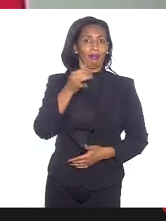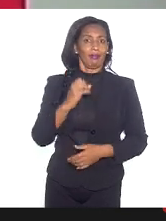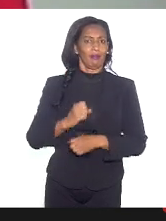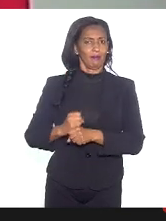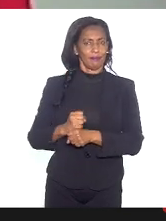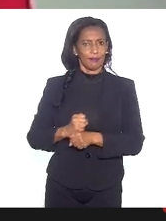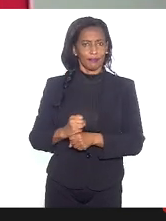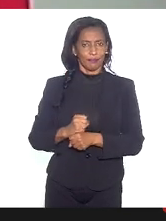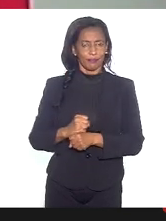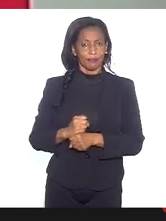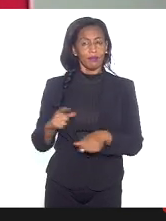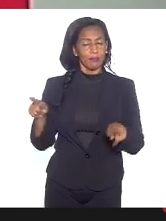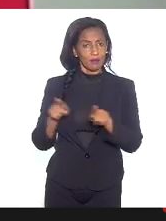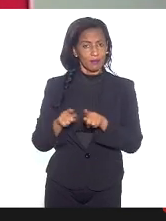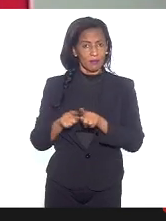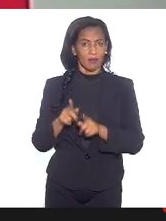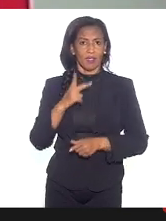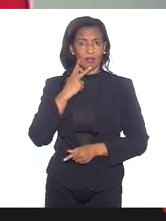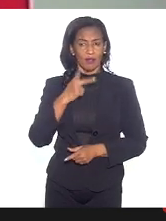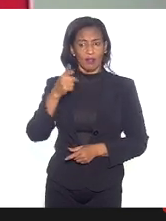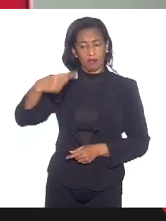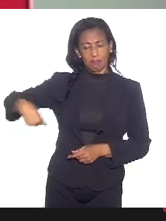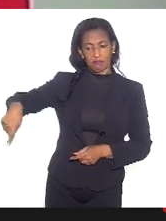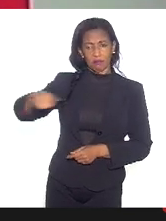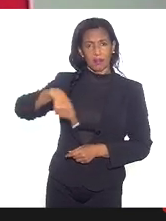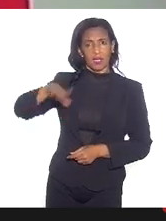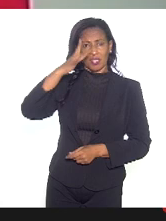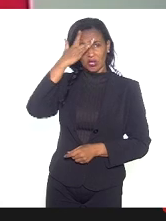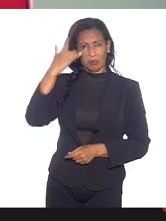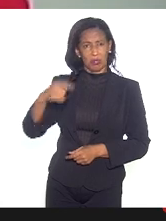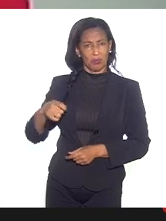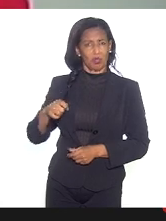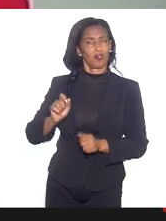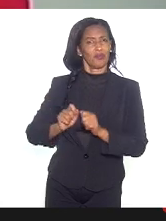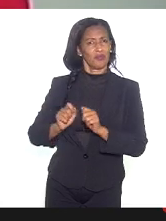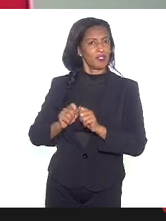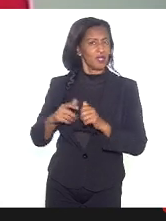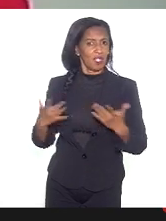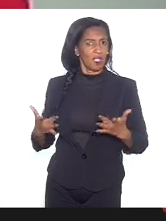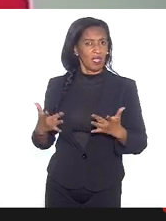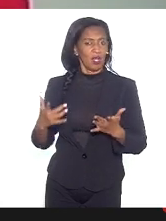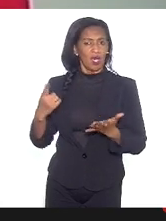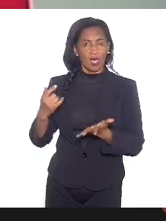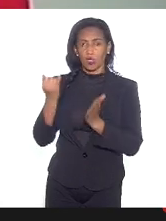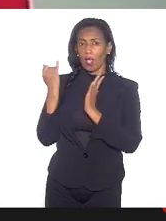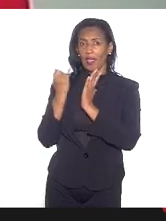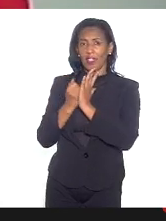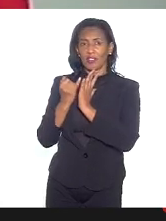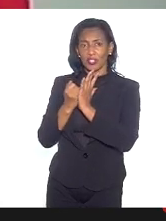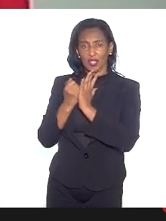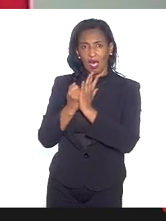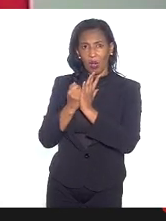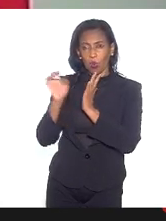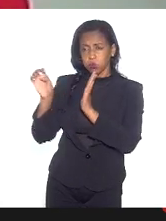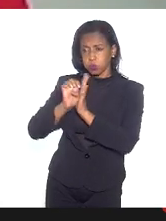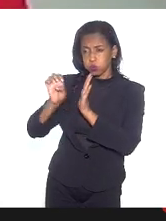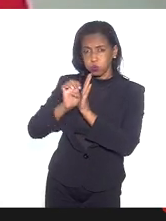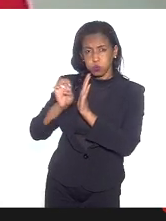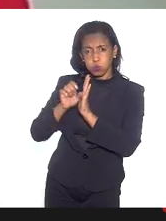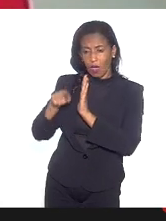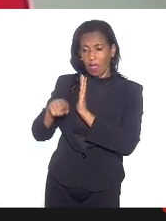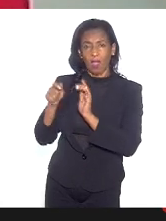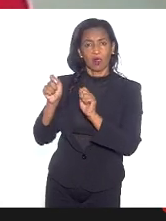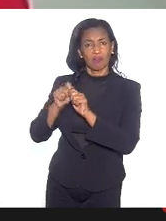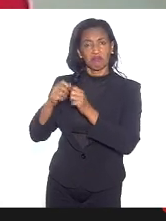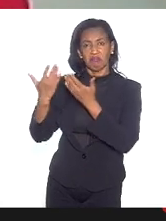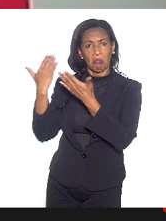década. E quero dizer que o que essas pessoas fizeram foi tão somente cumprir o edital. Foi só isso que elas